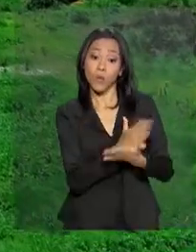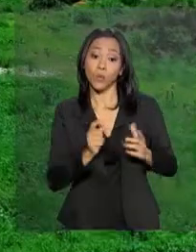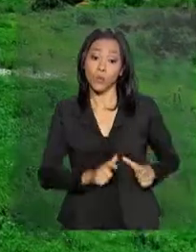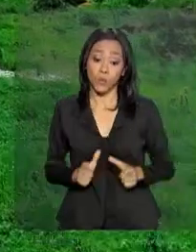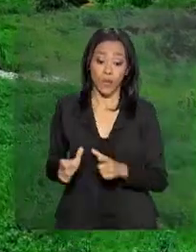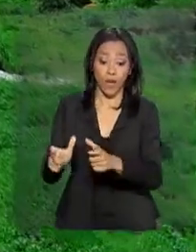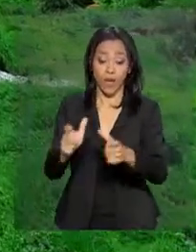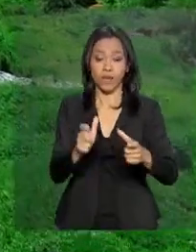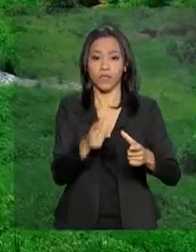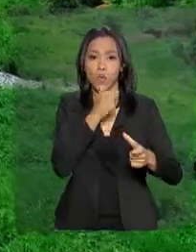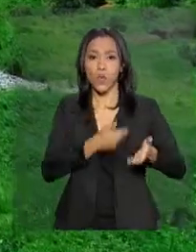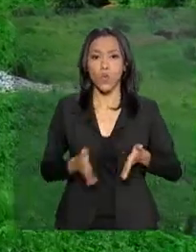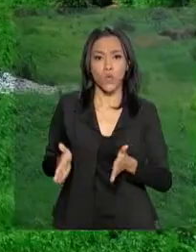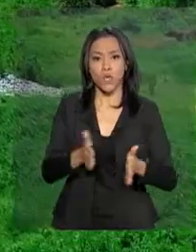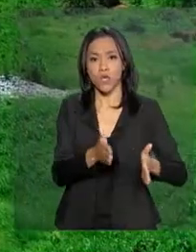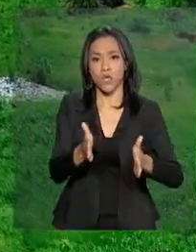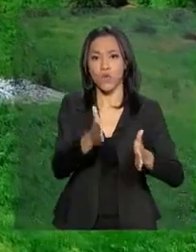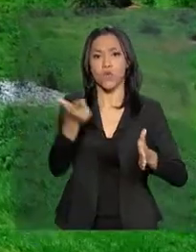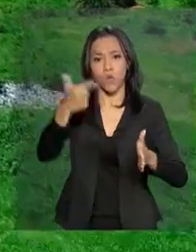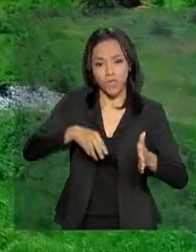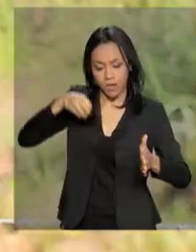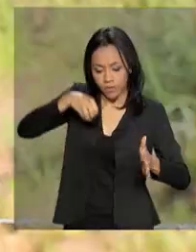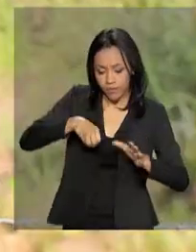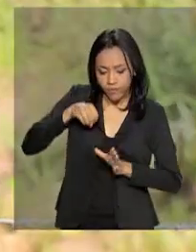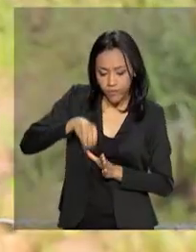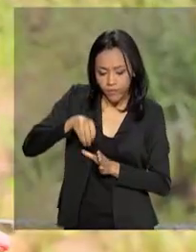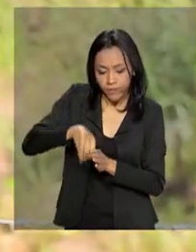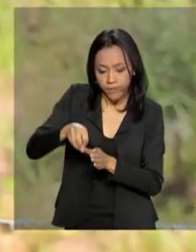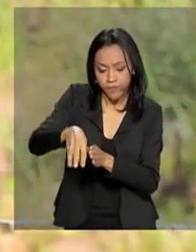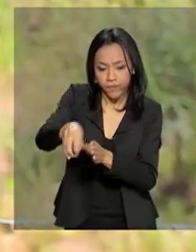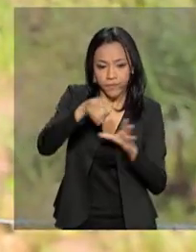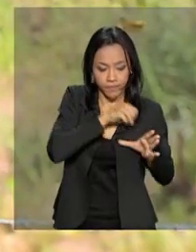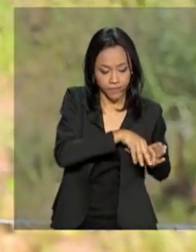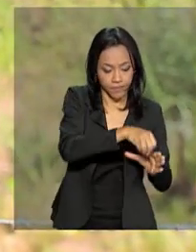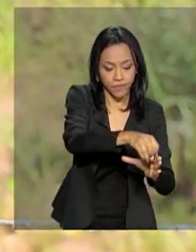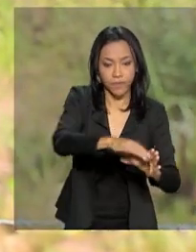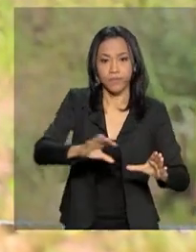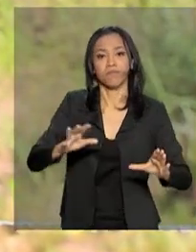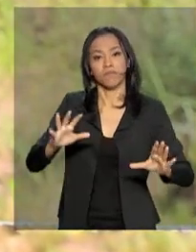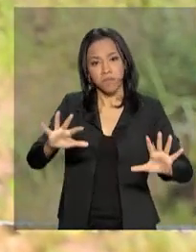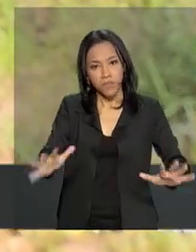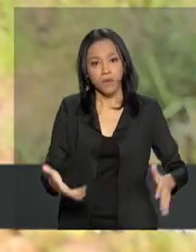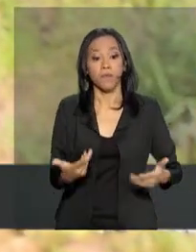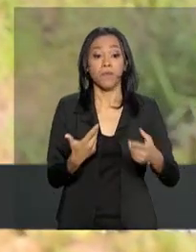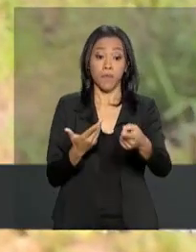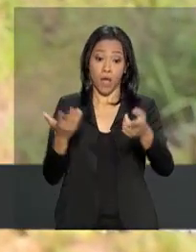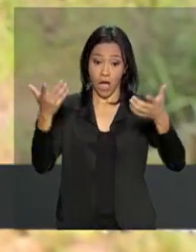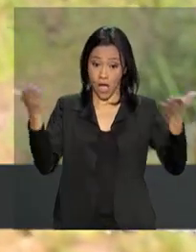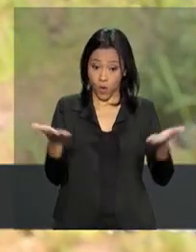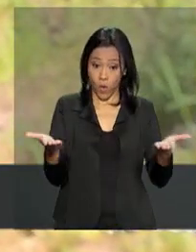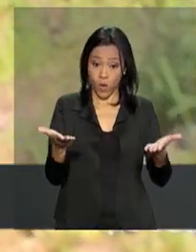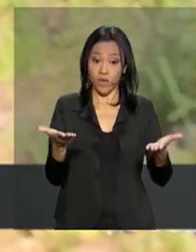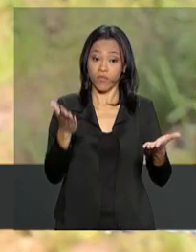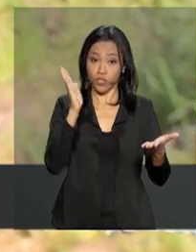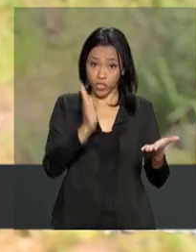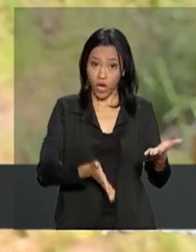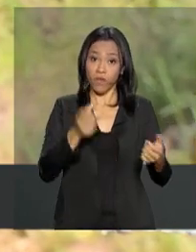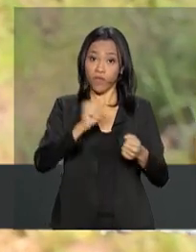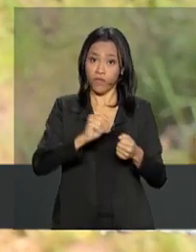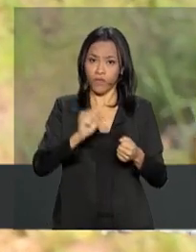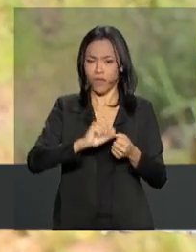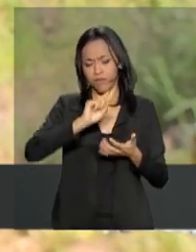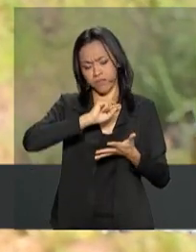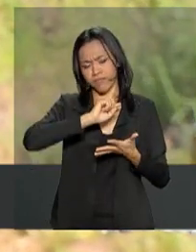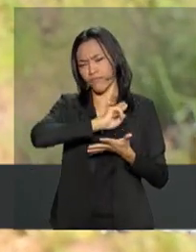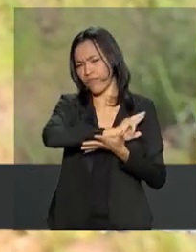dos rios começaram a ser replantadas. É isso que nós estamos aqui, vendo aqui hoje. Nós estamos em cima do rejeito, já foi feita uma série